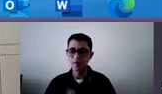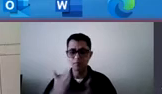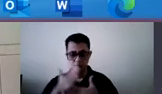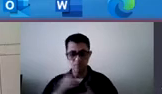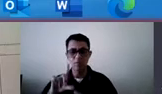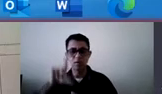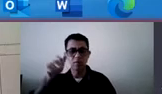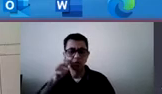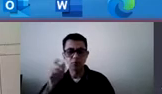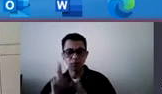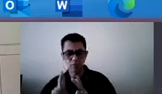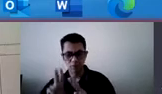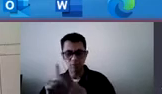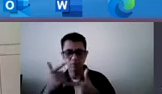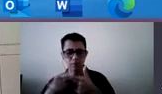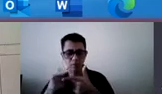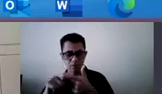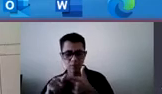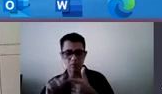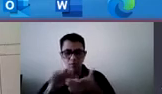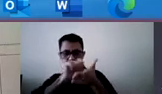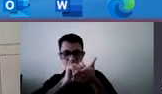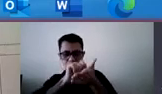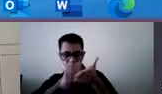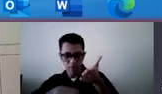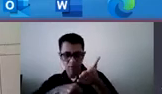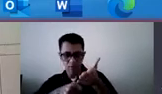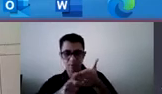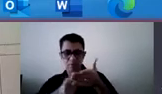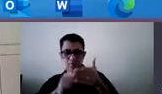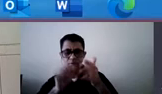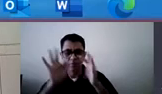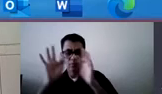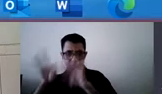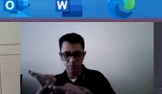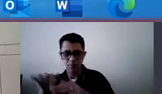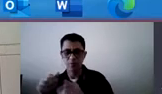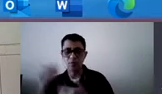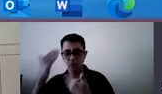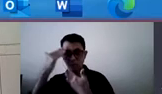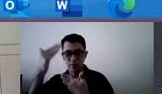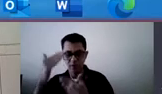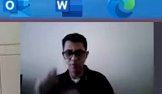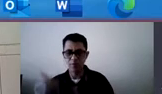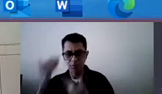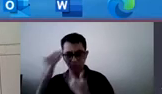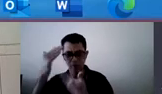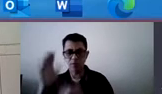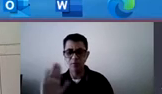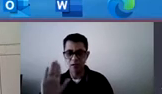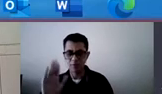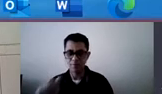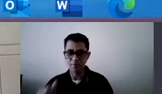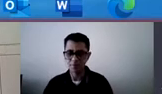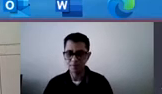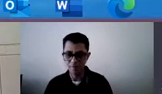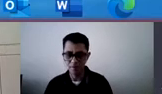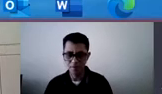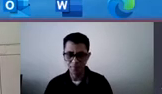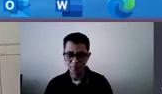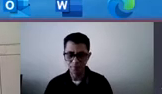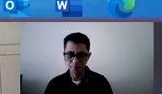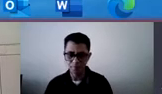depois você continua, não tem problema. Só assina a lista de presença também no final. Tá bom, obrigado, viu? Imagina, tchau. Tá